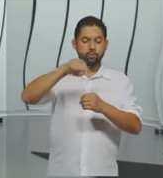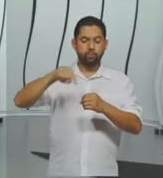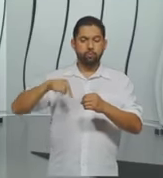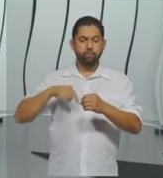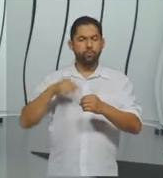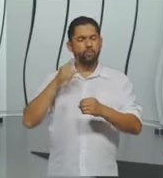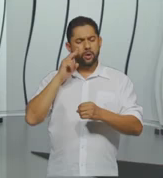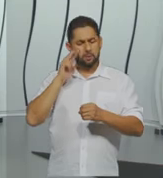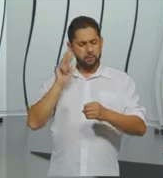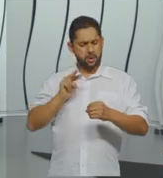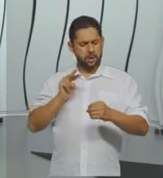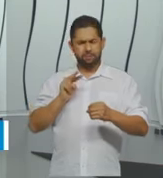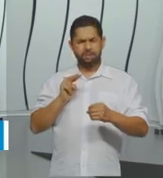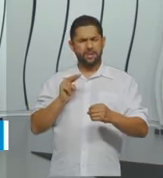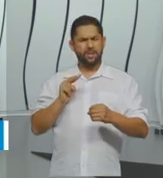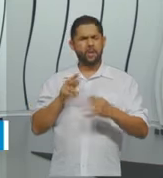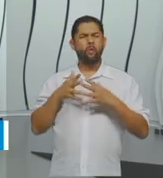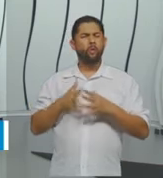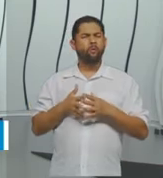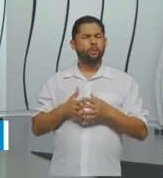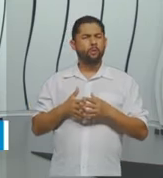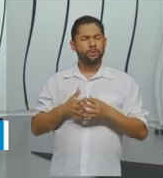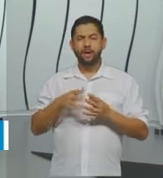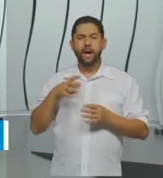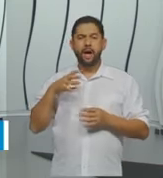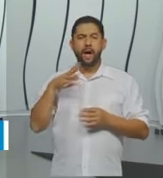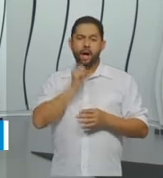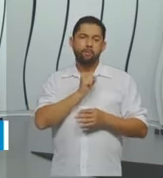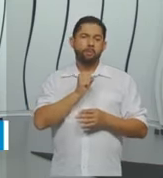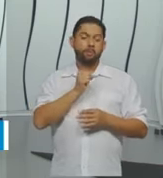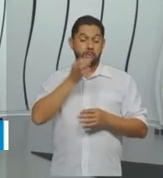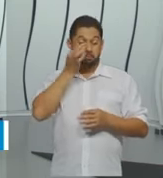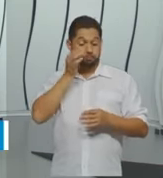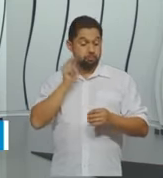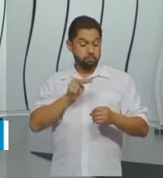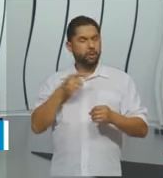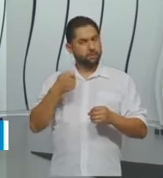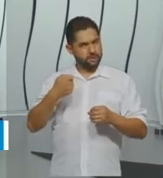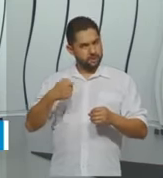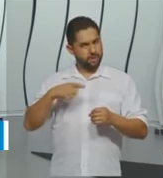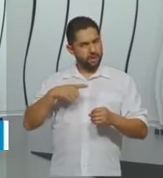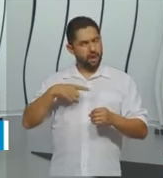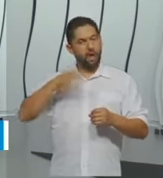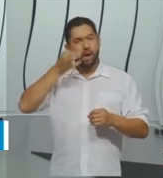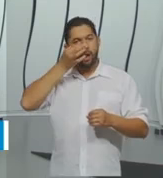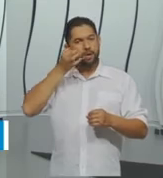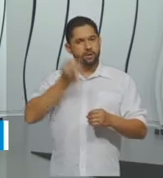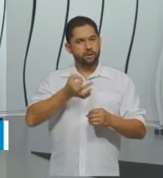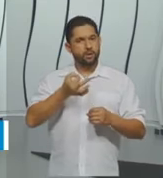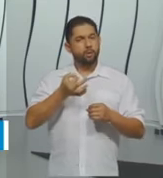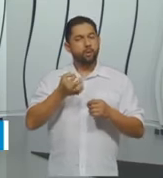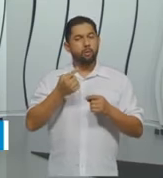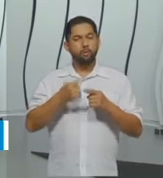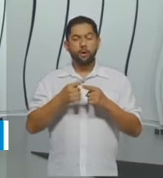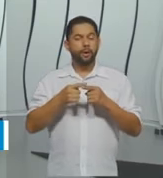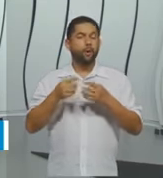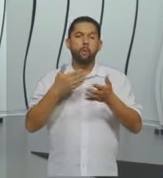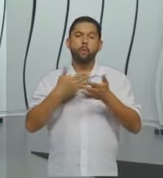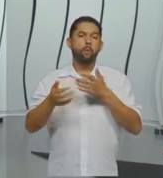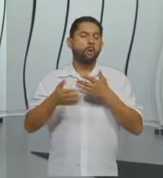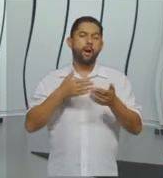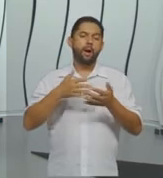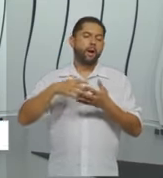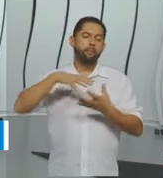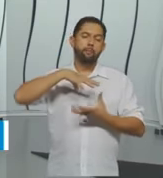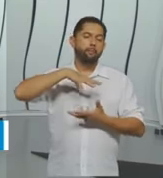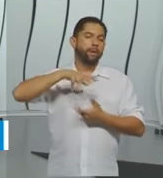circunferência, porque ela é uma elipse de baixíssima excentricidade. Isso vale para qualquer planeta do sistema solar,